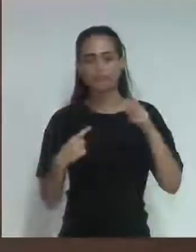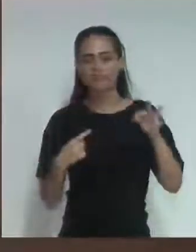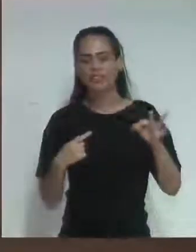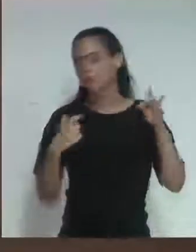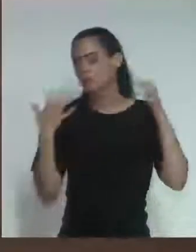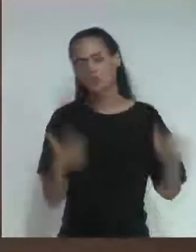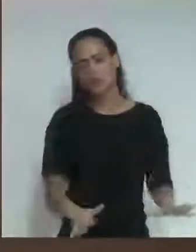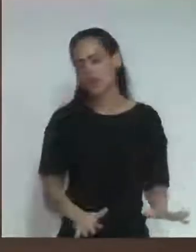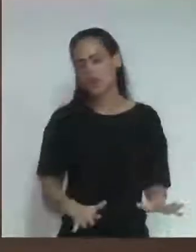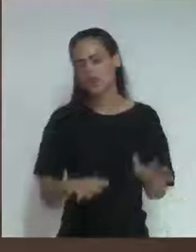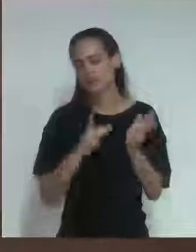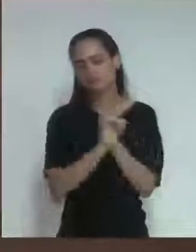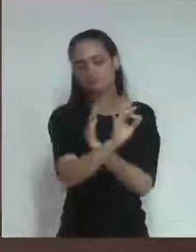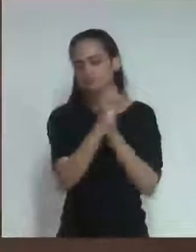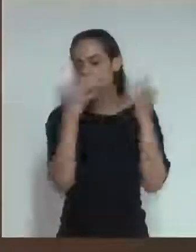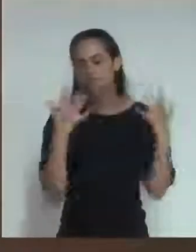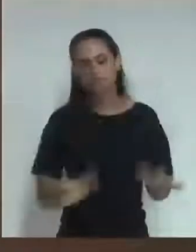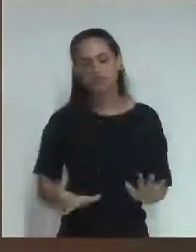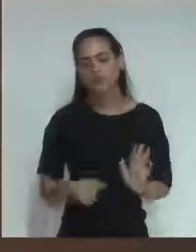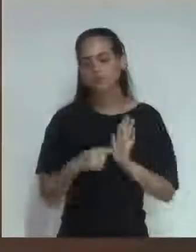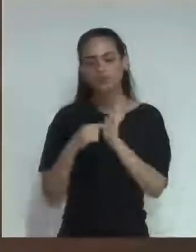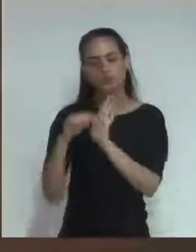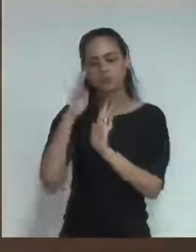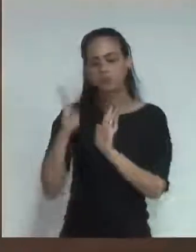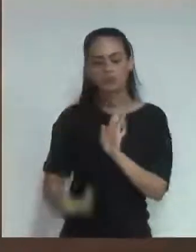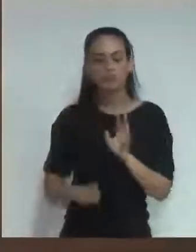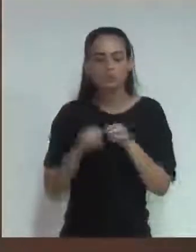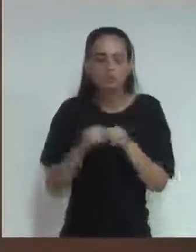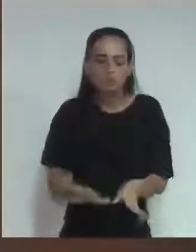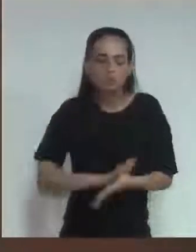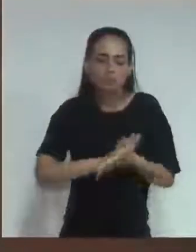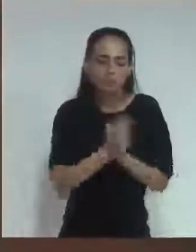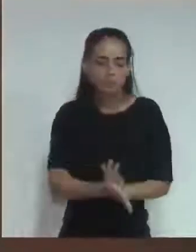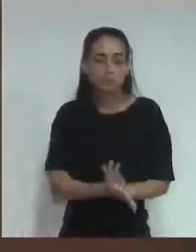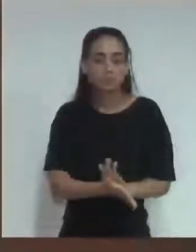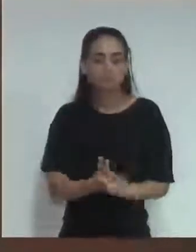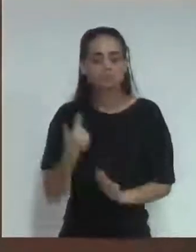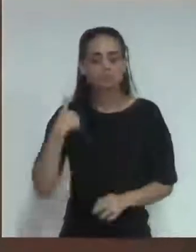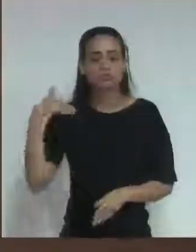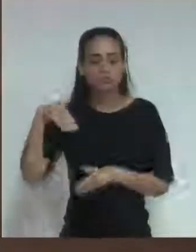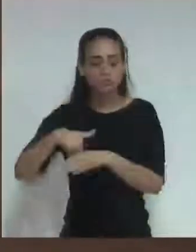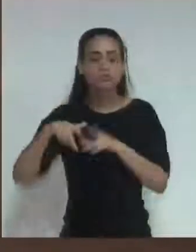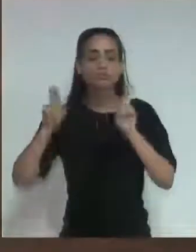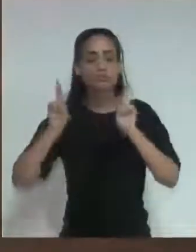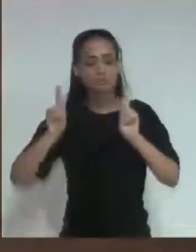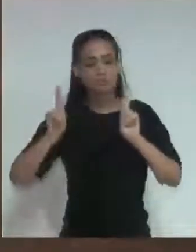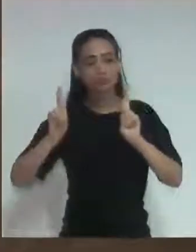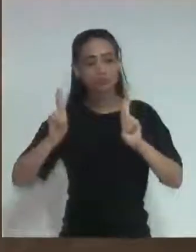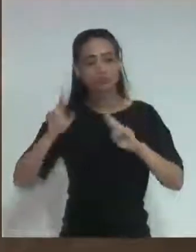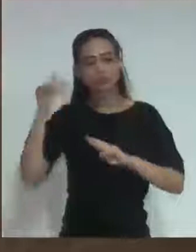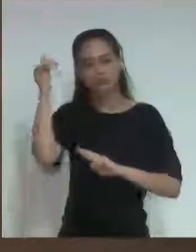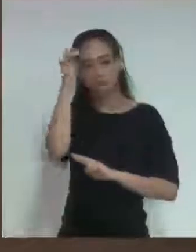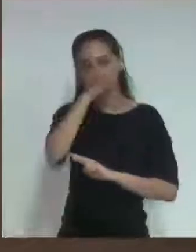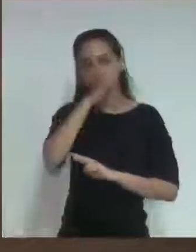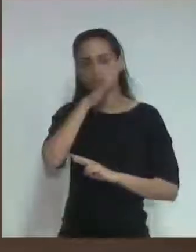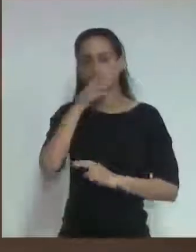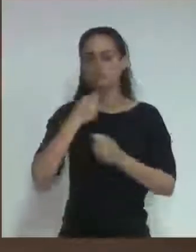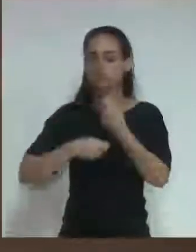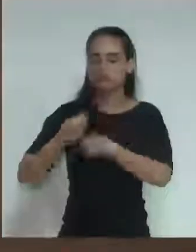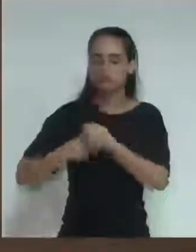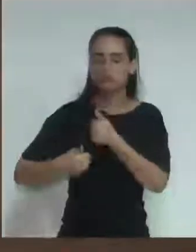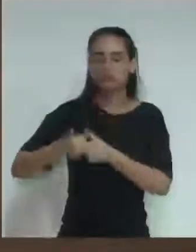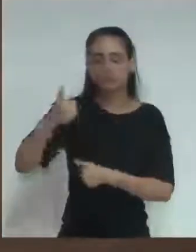jeito nenhum. Acho que eles mostraram o estrago que fizeram com o país. E vou votar e vou torcer muito para que ele faça um grande governo,